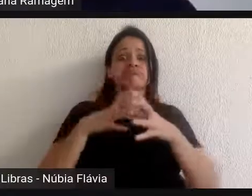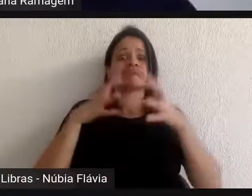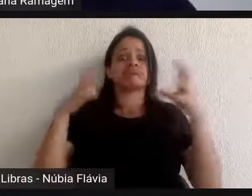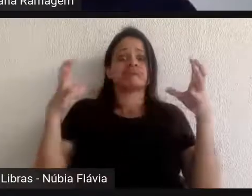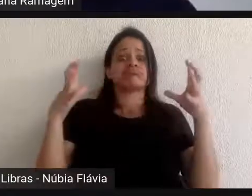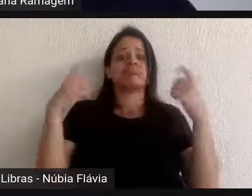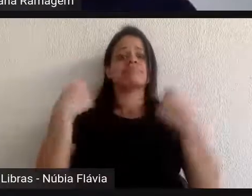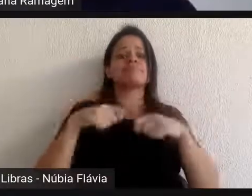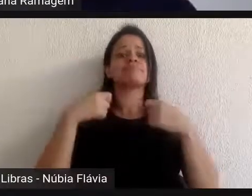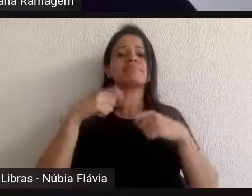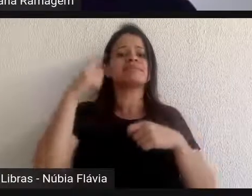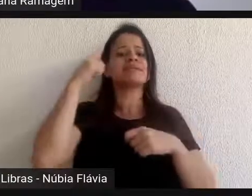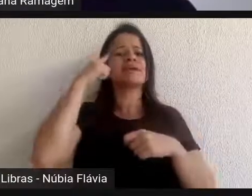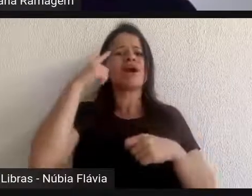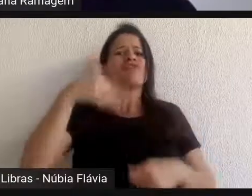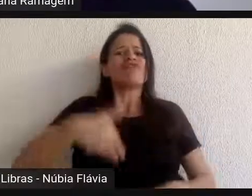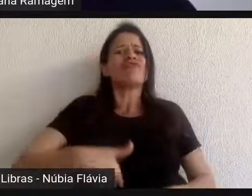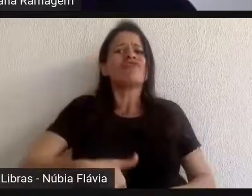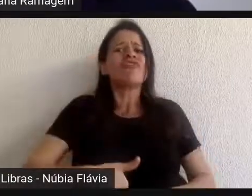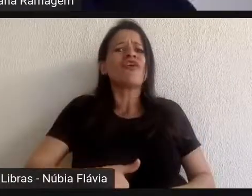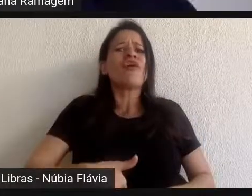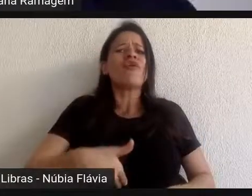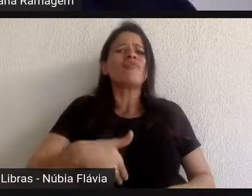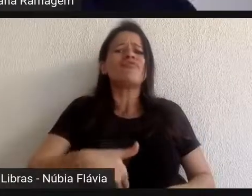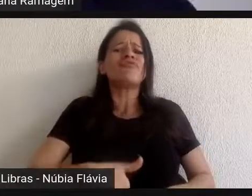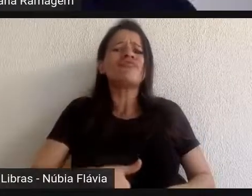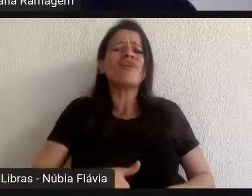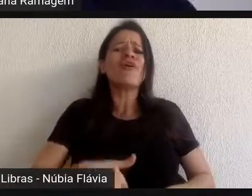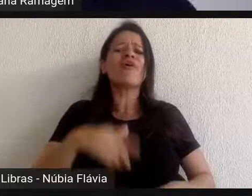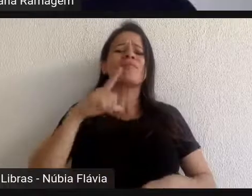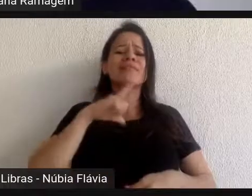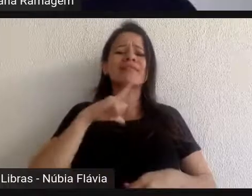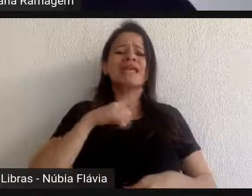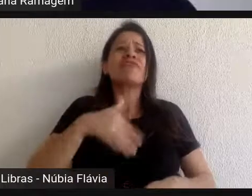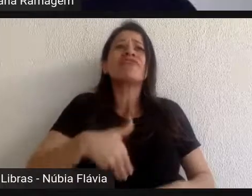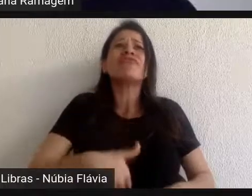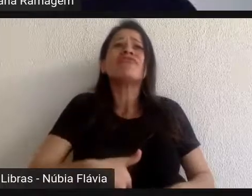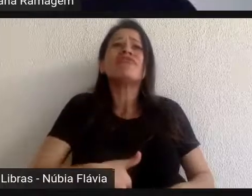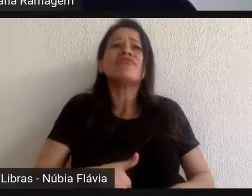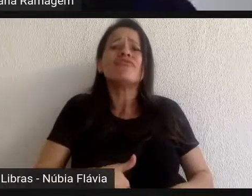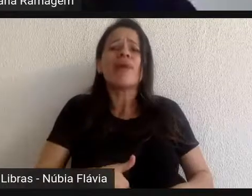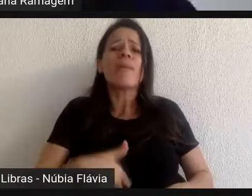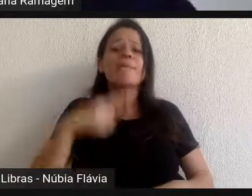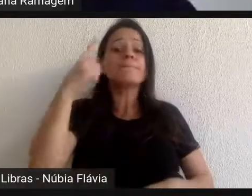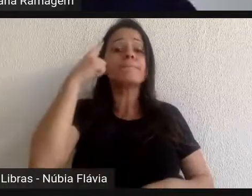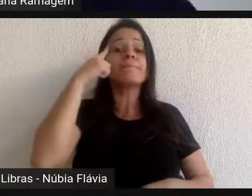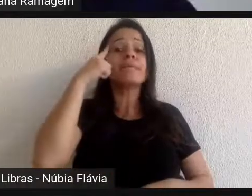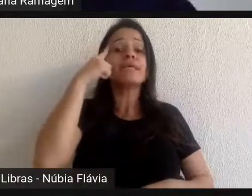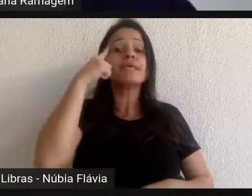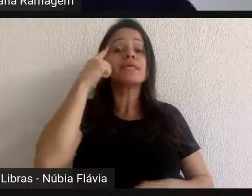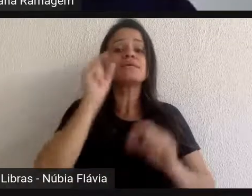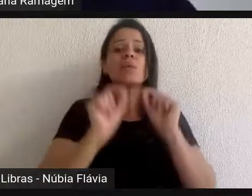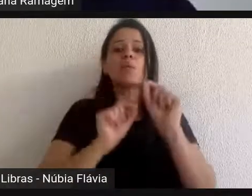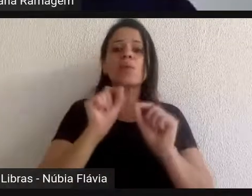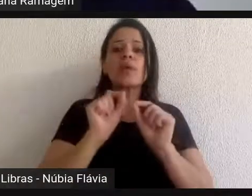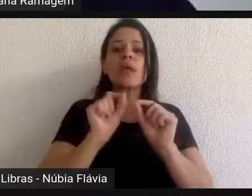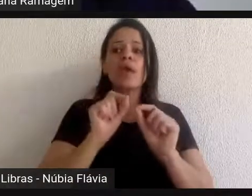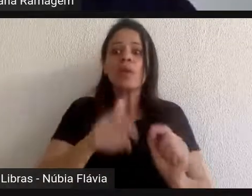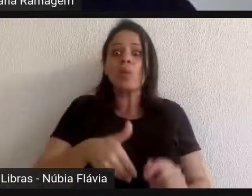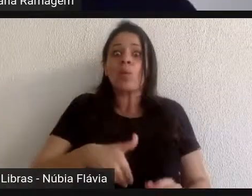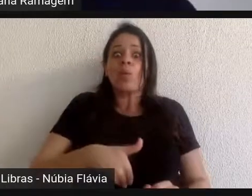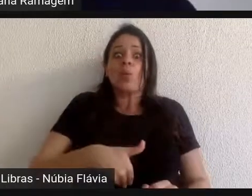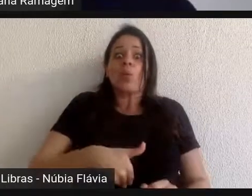né, começa a sentir muita fome, vai chegando nas próximas refeições com muita fome, a tendência é que